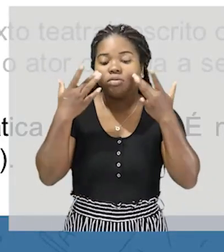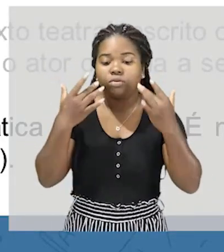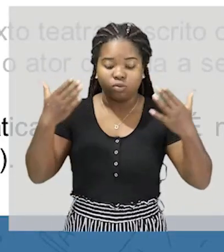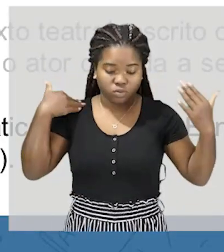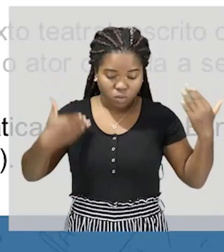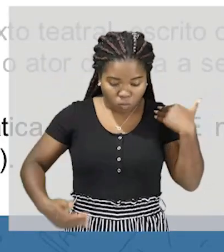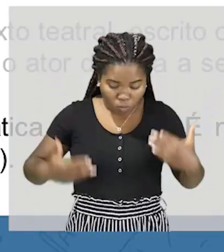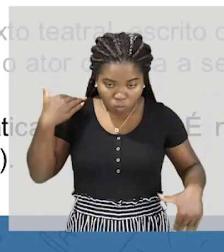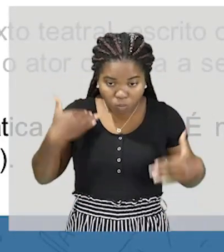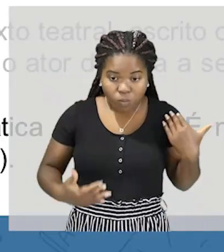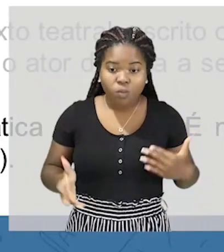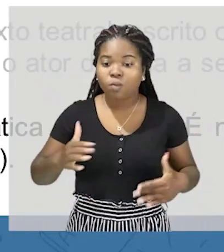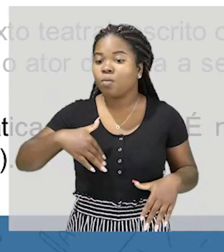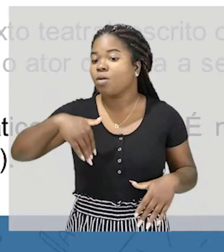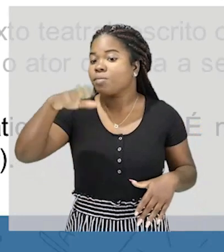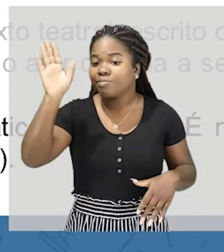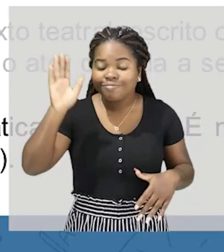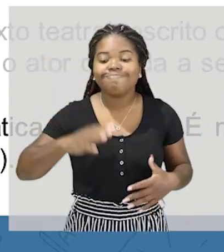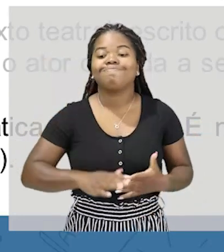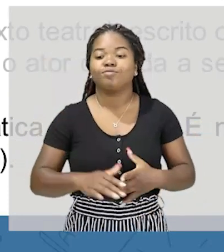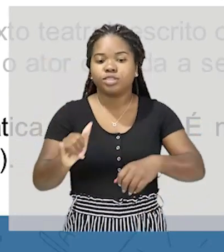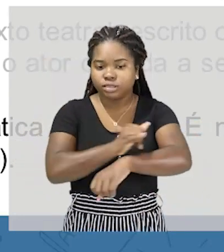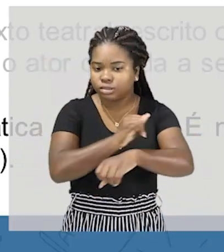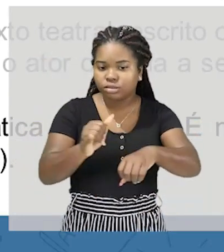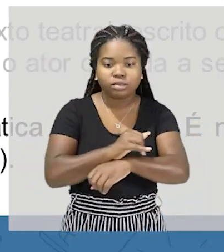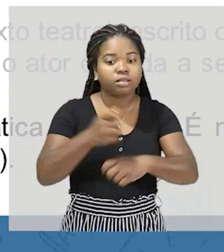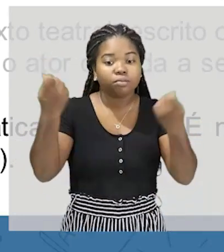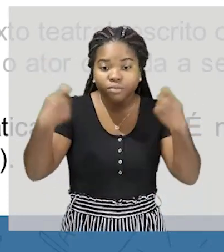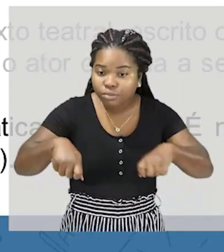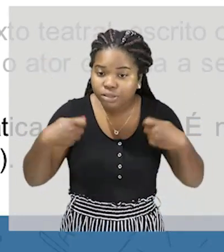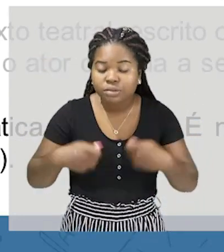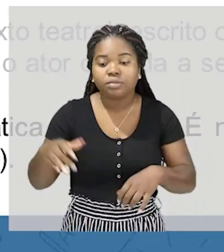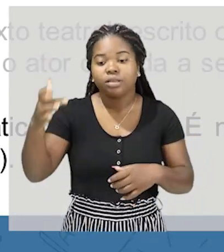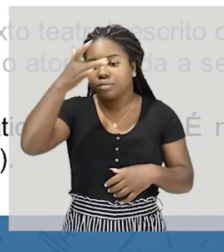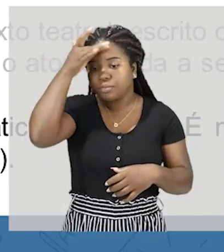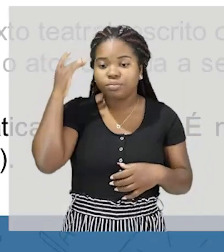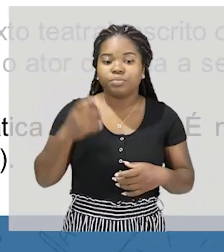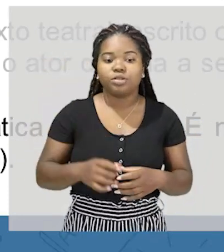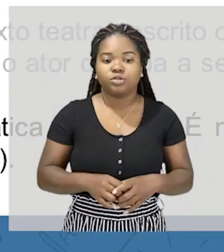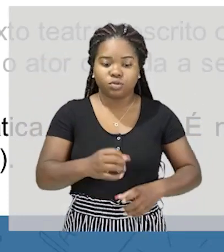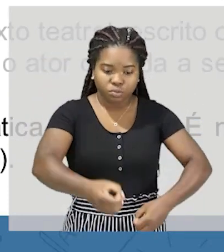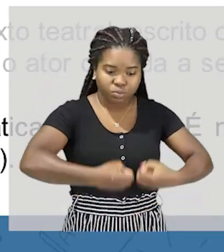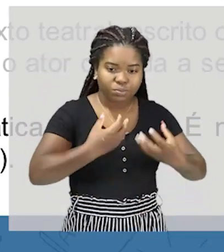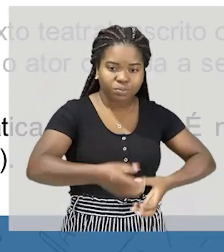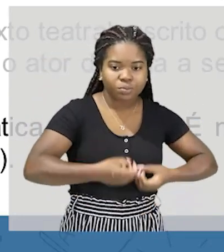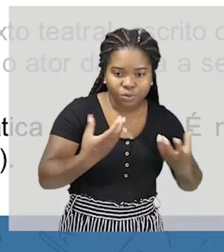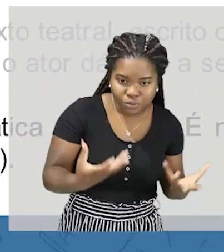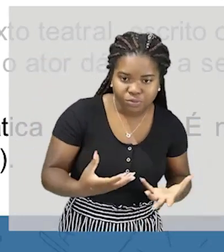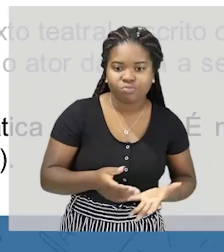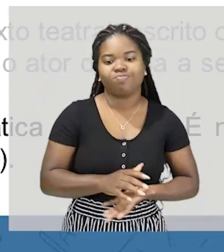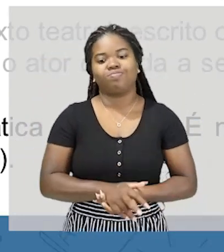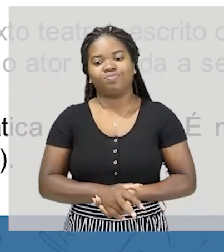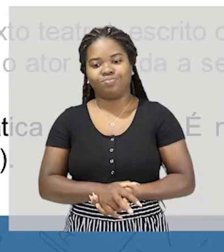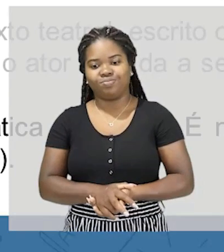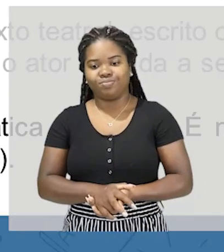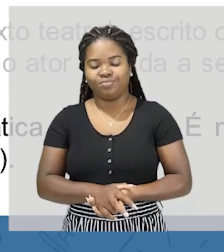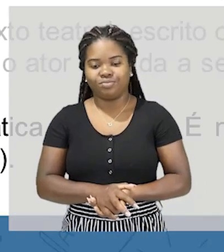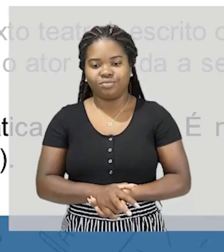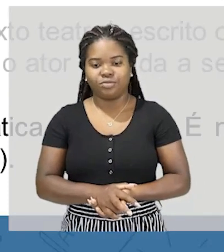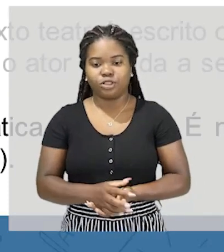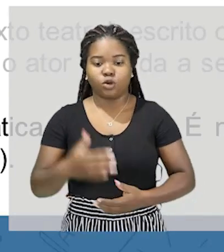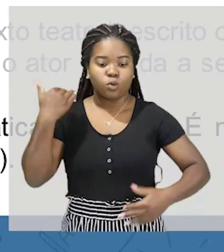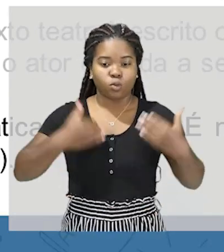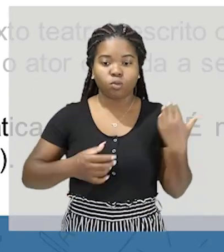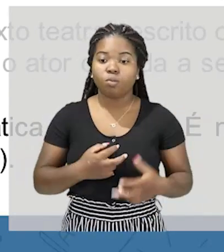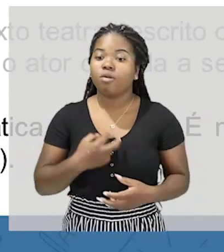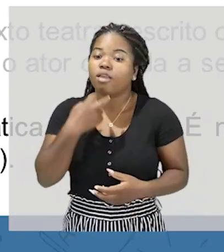uma das ferramentas essenciais para que o ator construa seu personagem. O corpo e a voz. Eu sempre digo que a voz ela pode